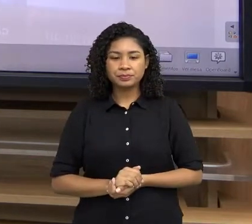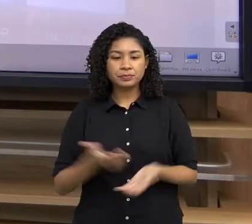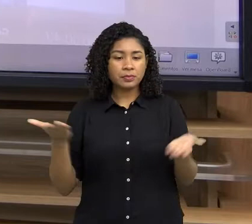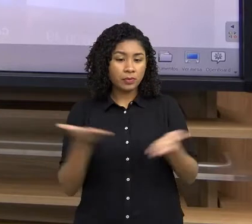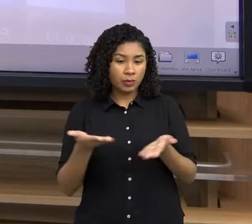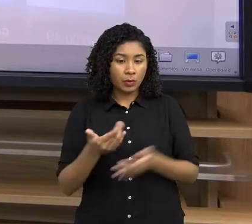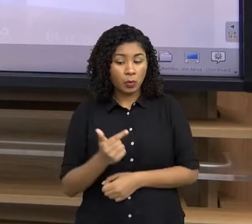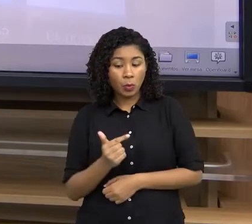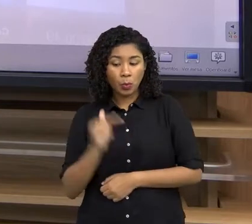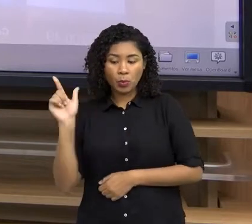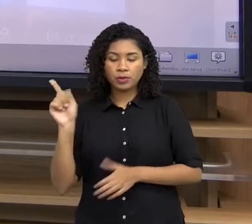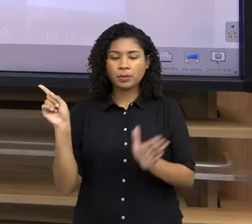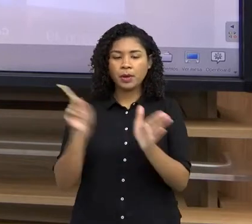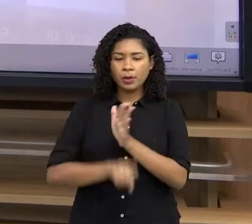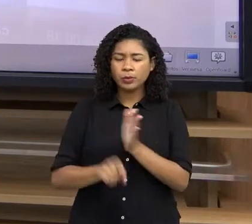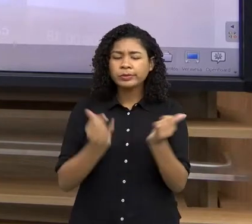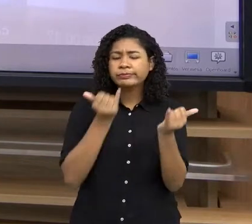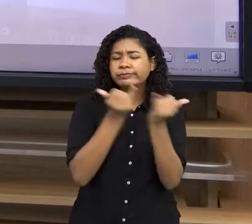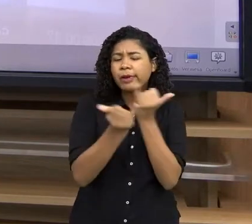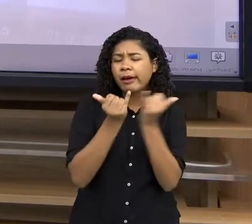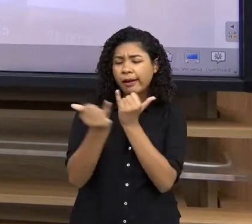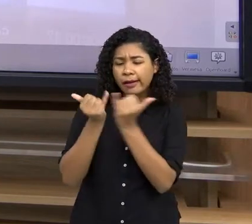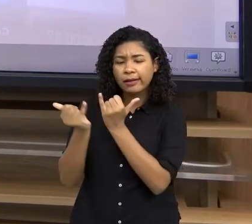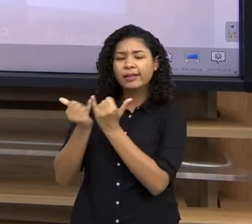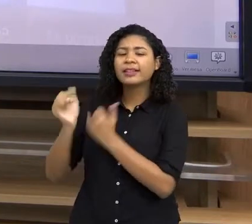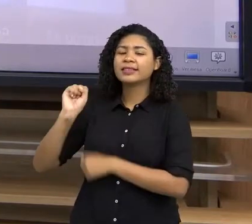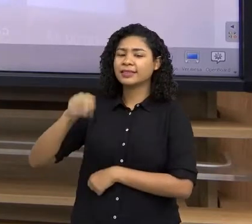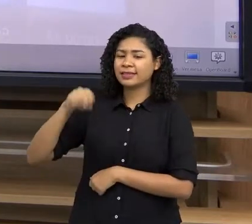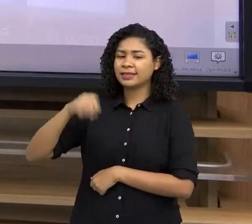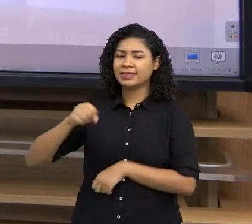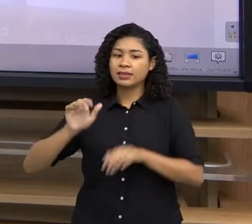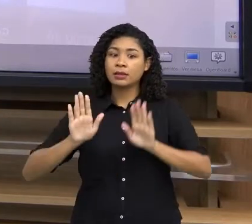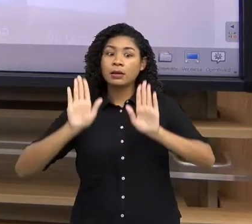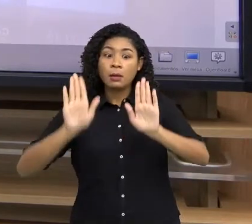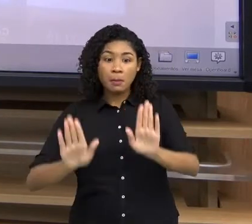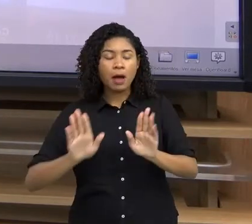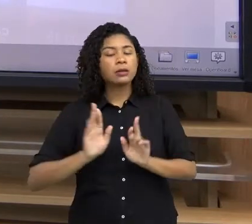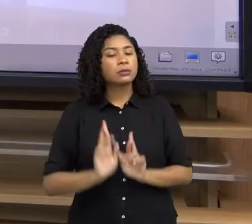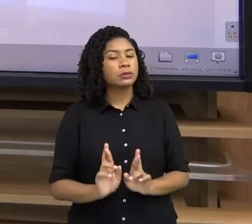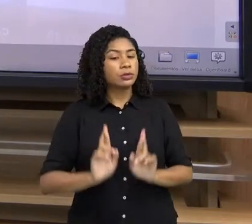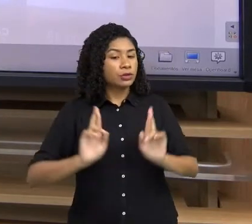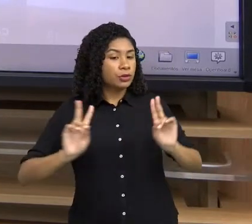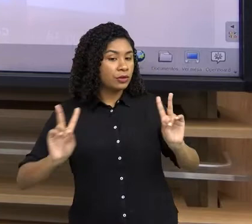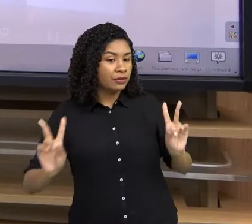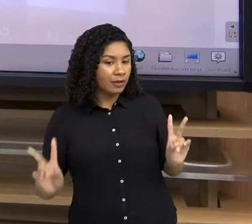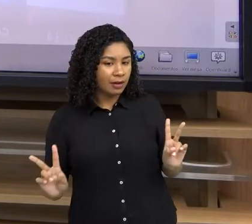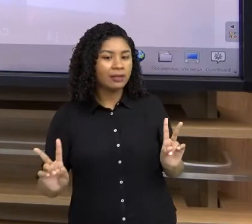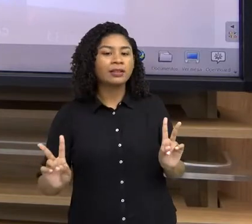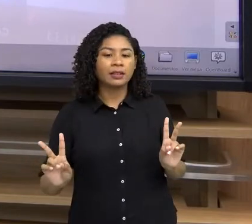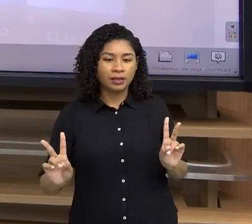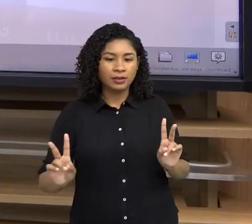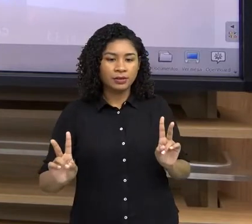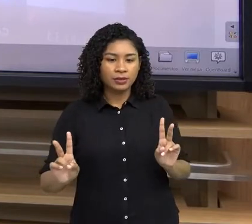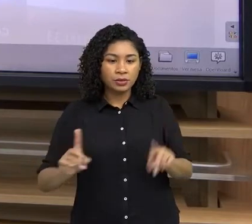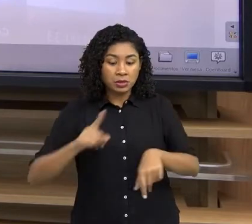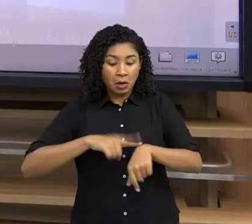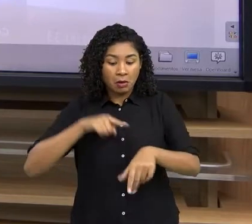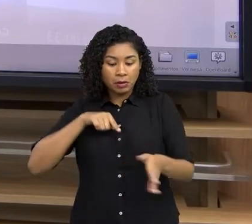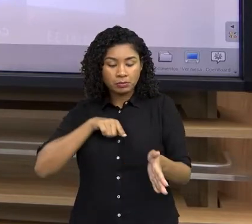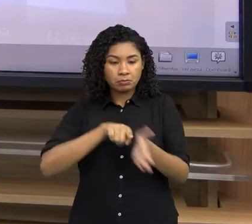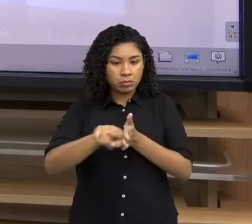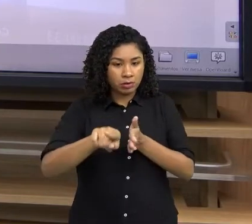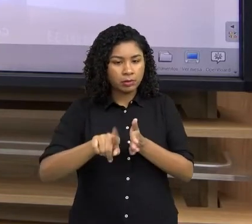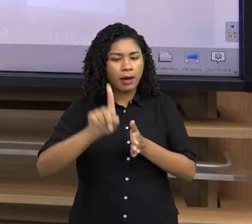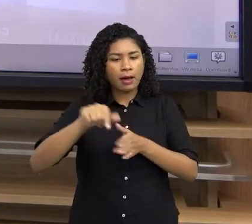próxima questão, que é muito parecida, inclusive, mas ela já é diferente na forma de avaliar. Ela inclusive é um